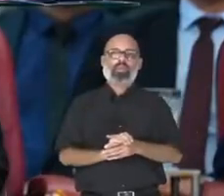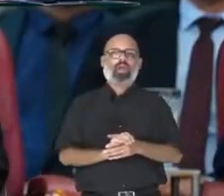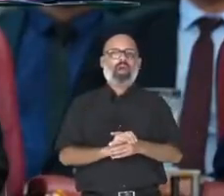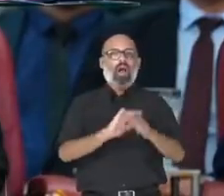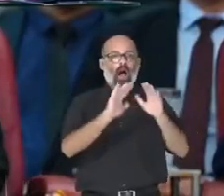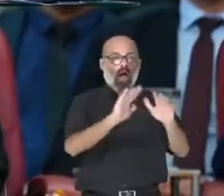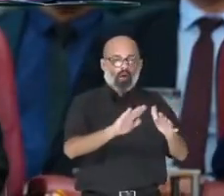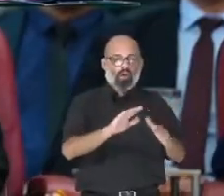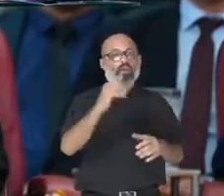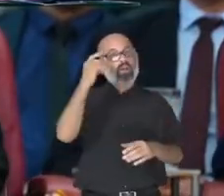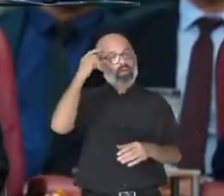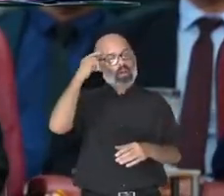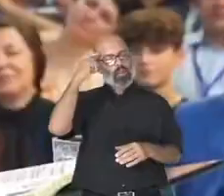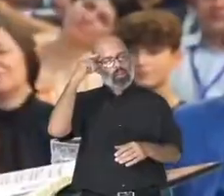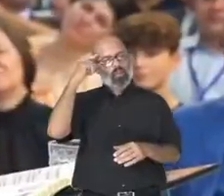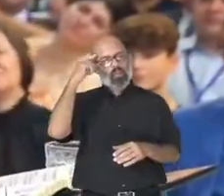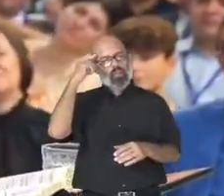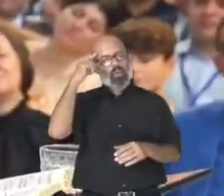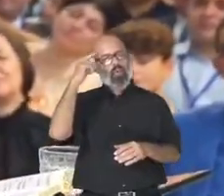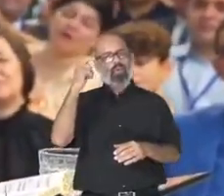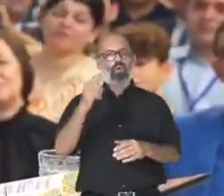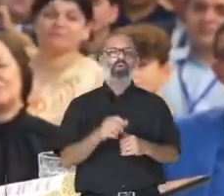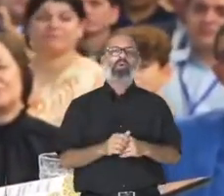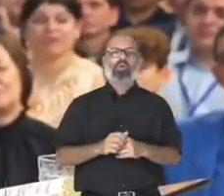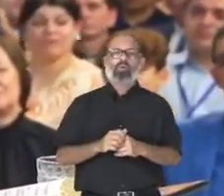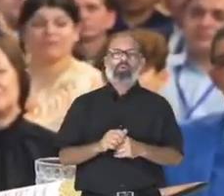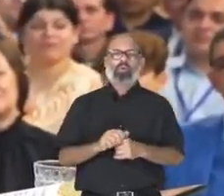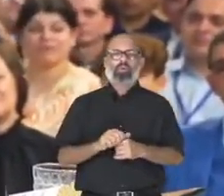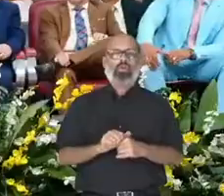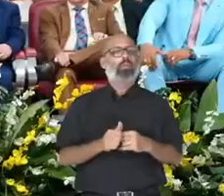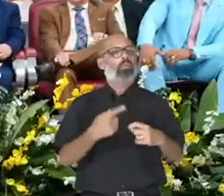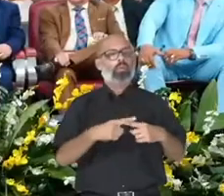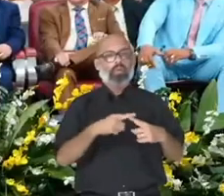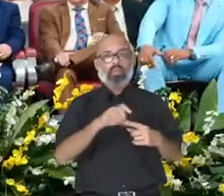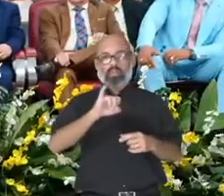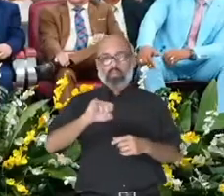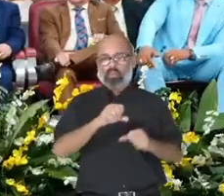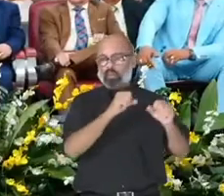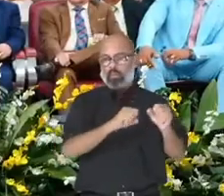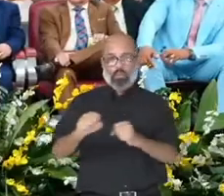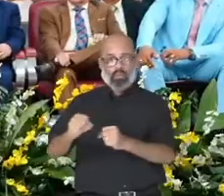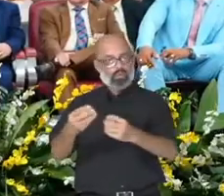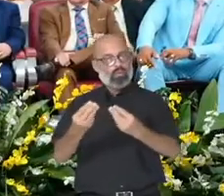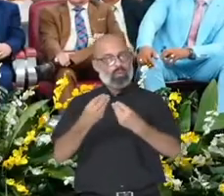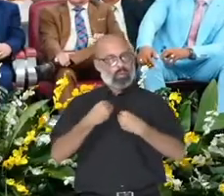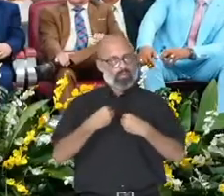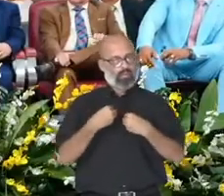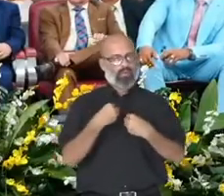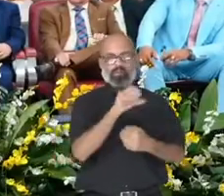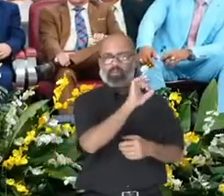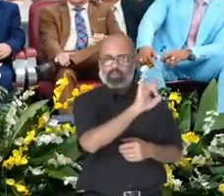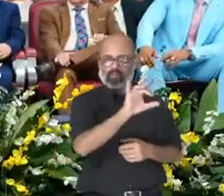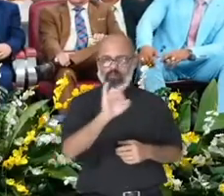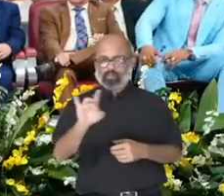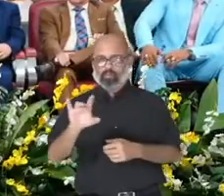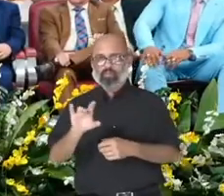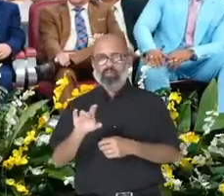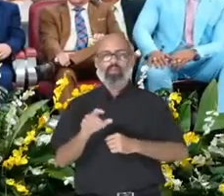Você já meditou nisso alguma vez? Porque esse poder foi dado a você e a mim. Você já pensou nisso alguma